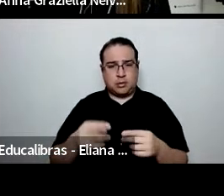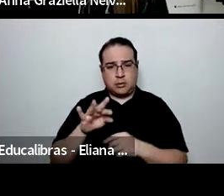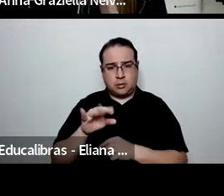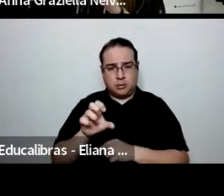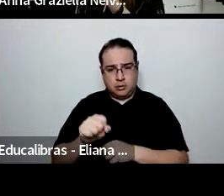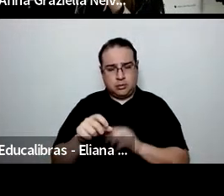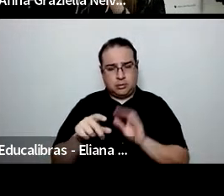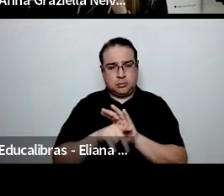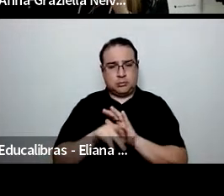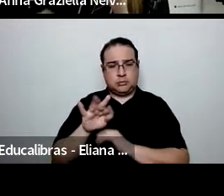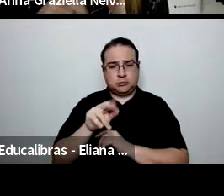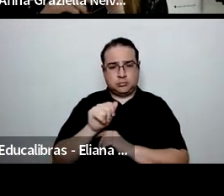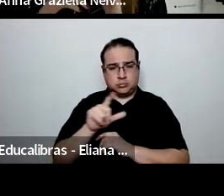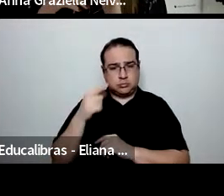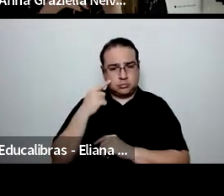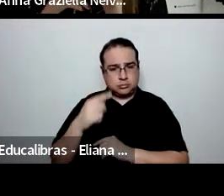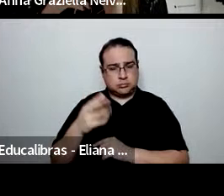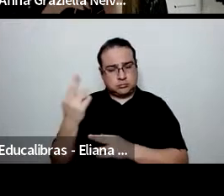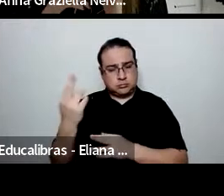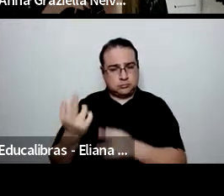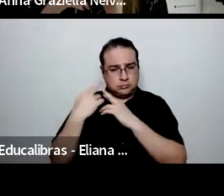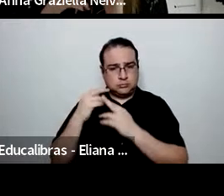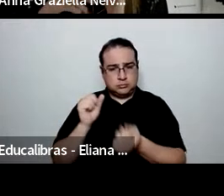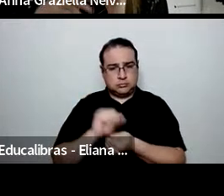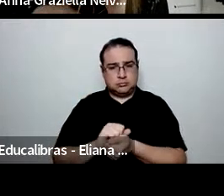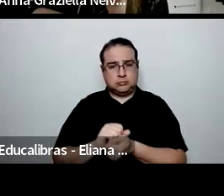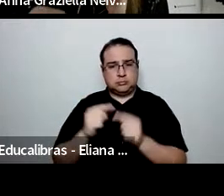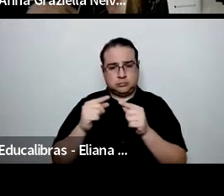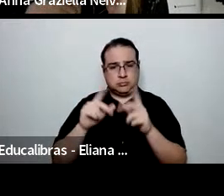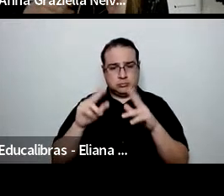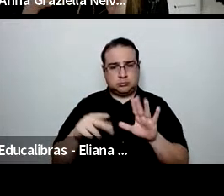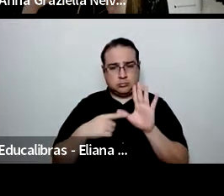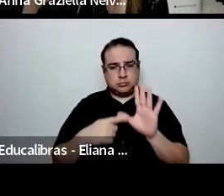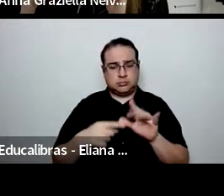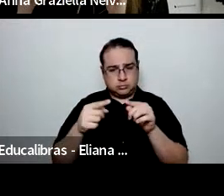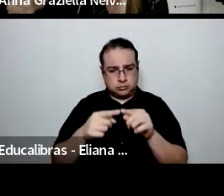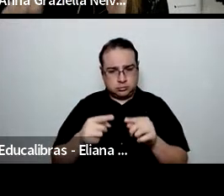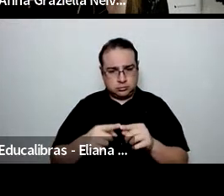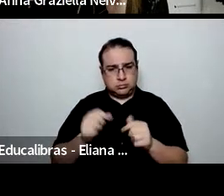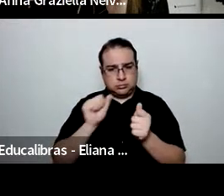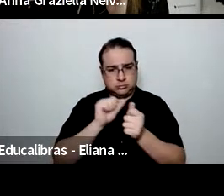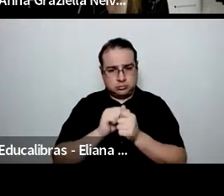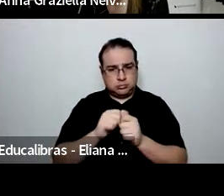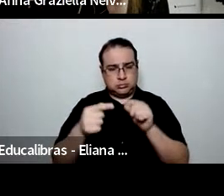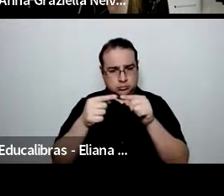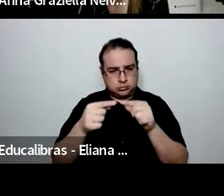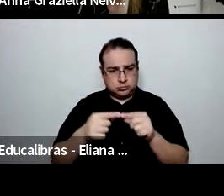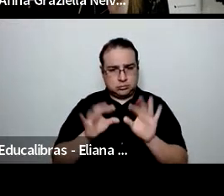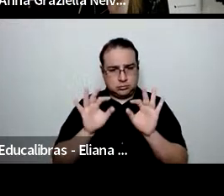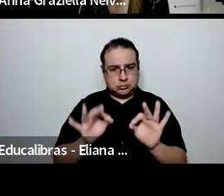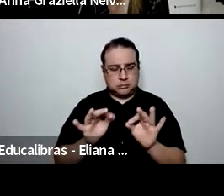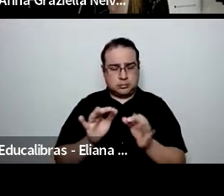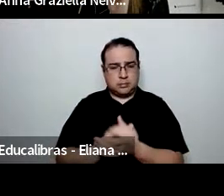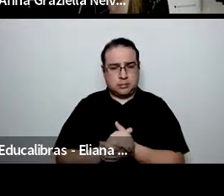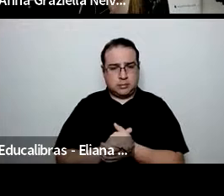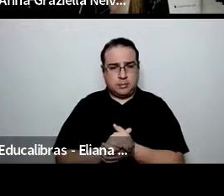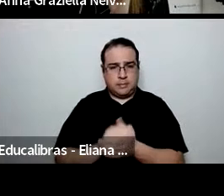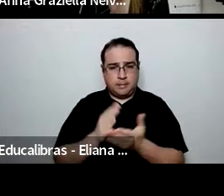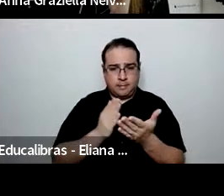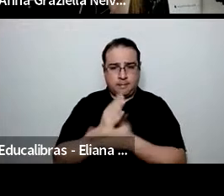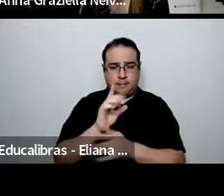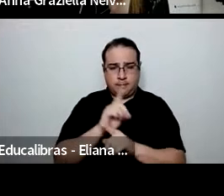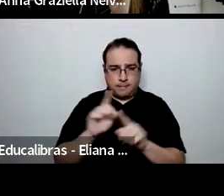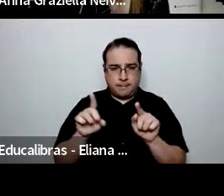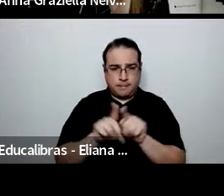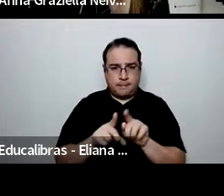do Ministério Público eleitoral para responsabilidade de igual modo todos os outros que foram arrolados na representação e pelo não